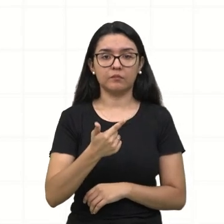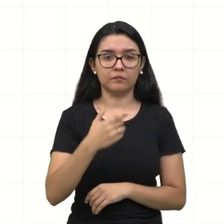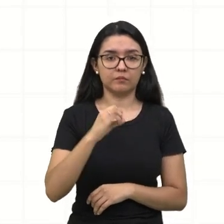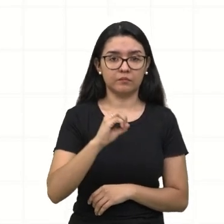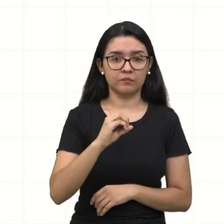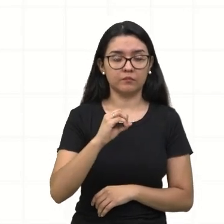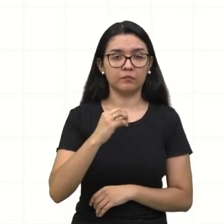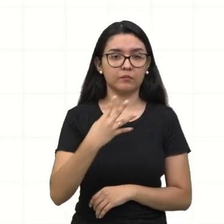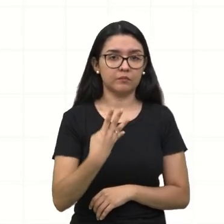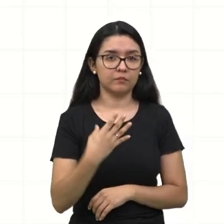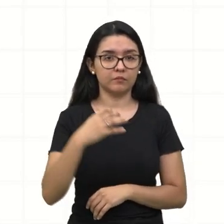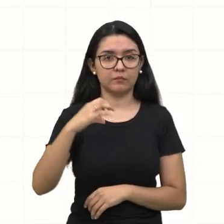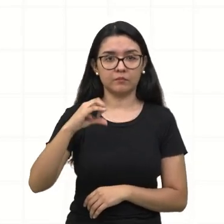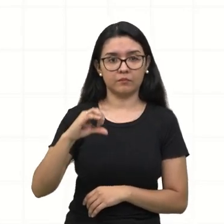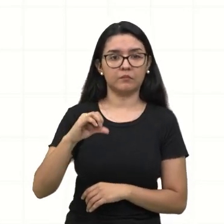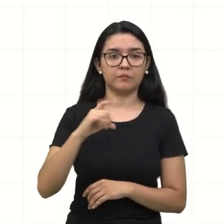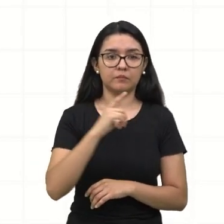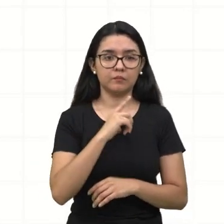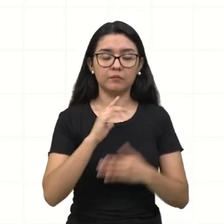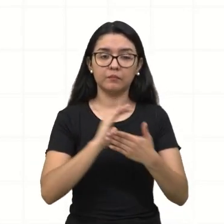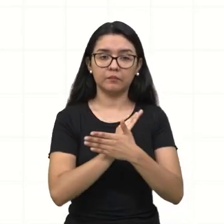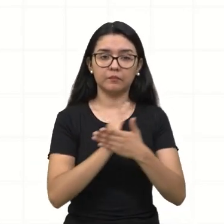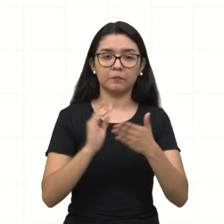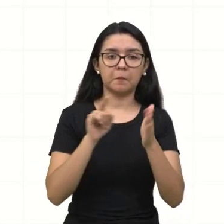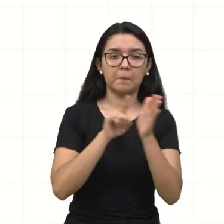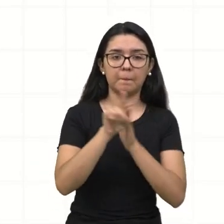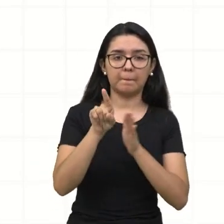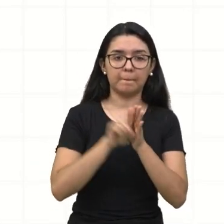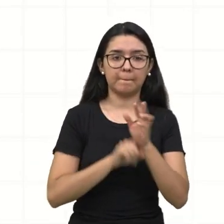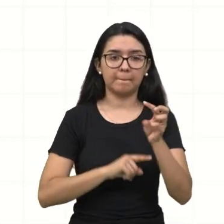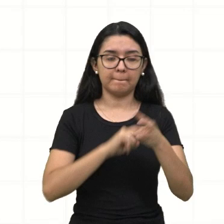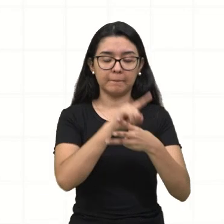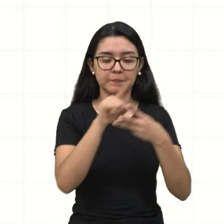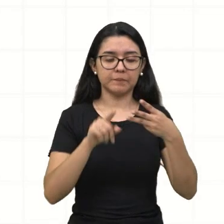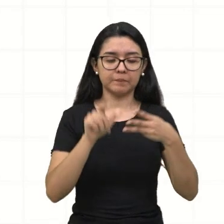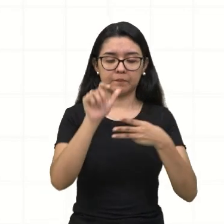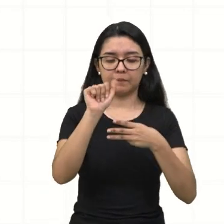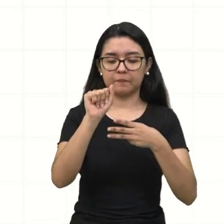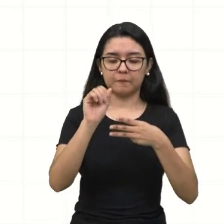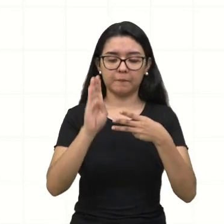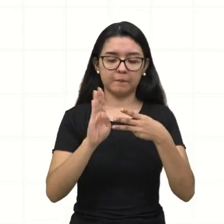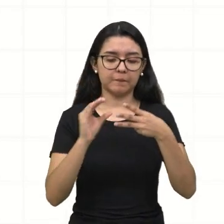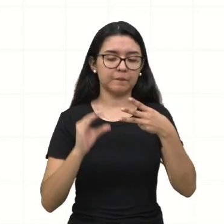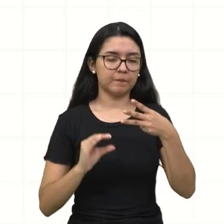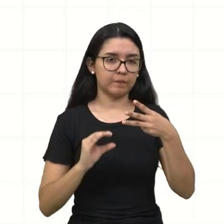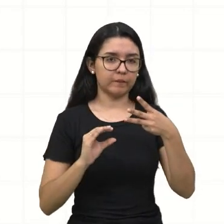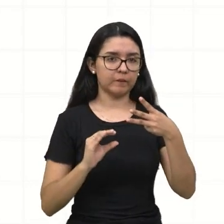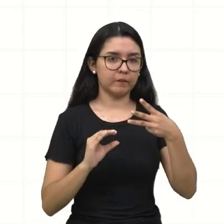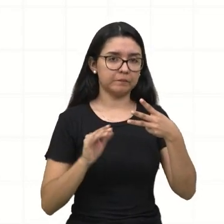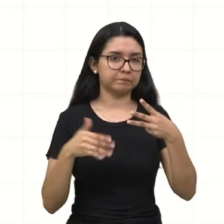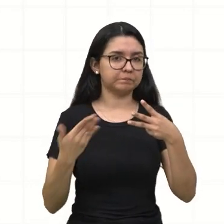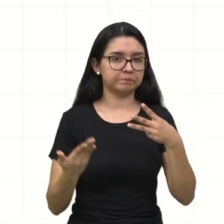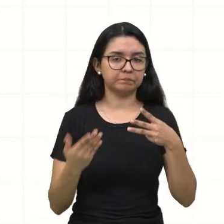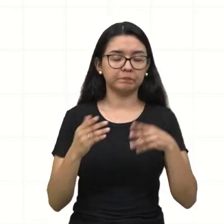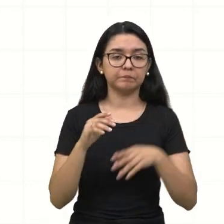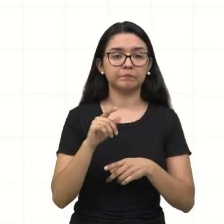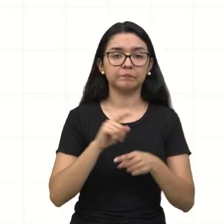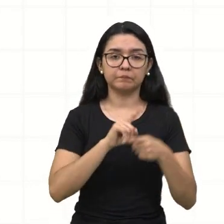32.049. Aí temos algumas perguntas relacionadas a este número. Na